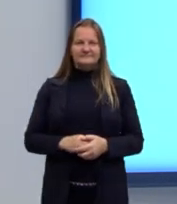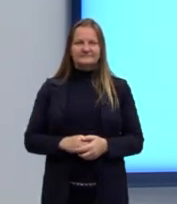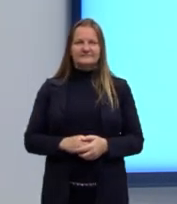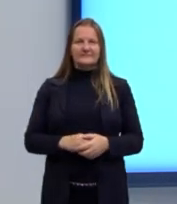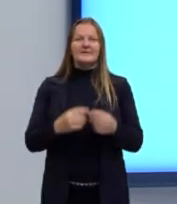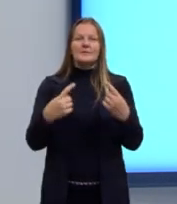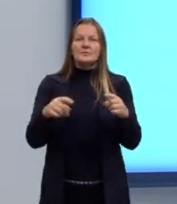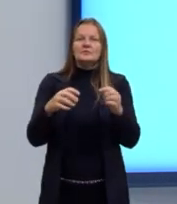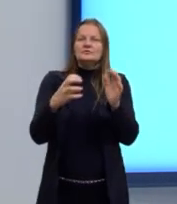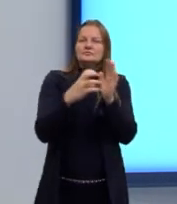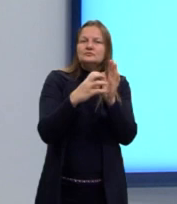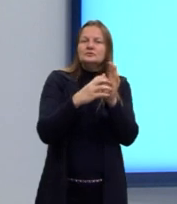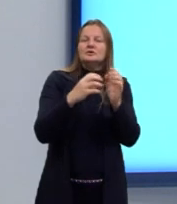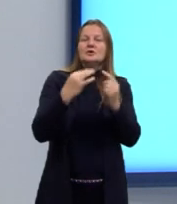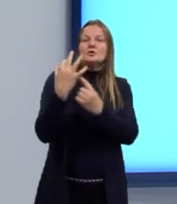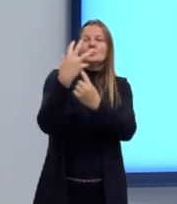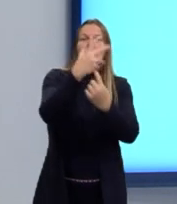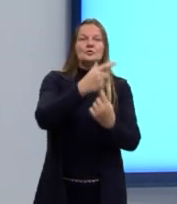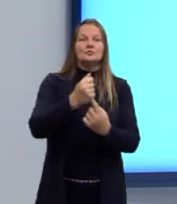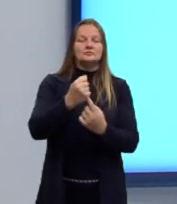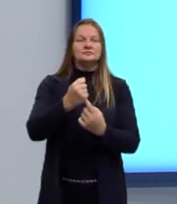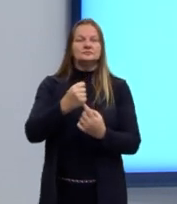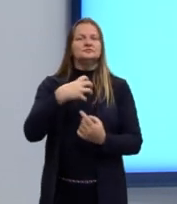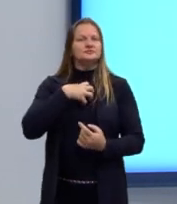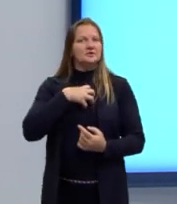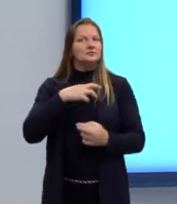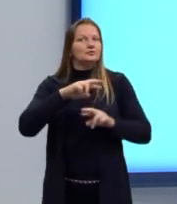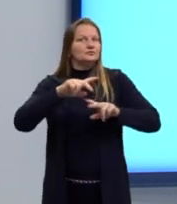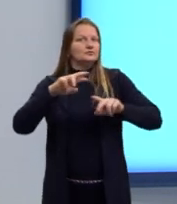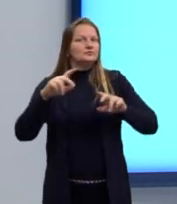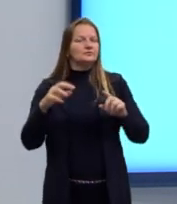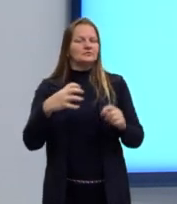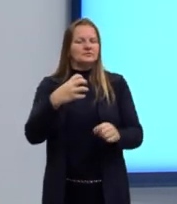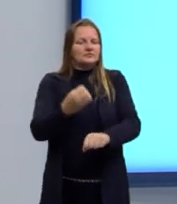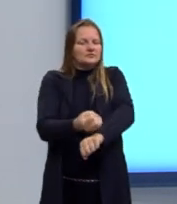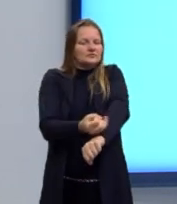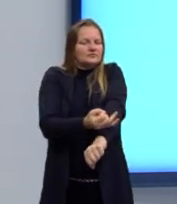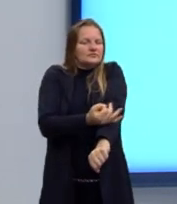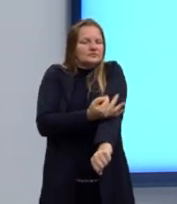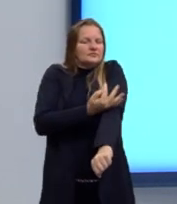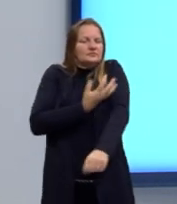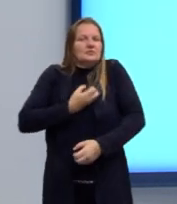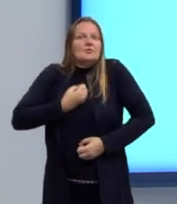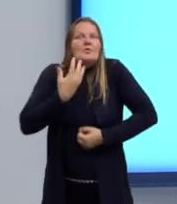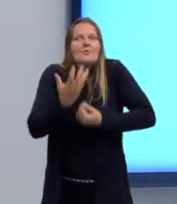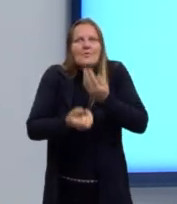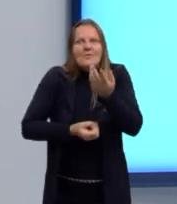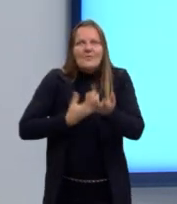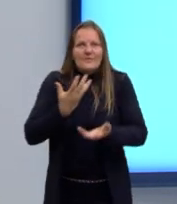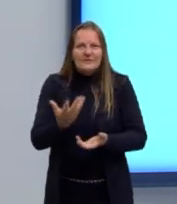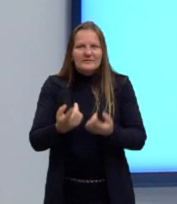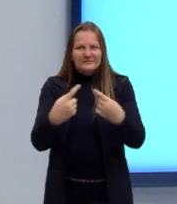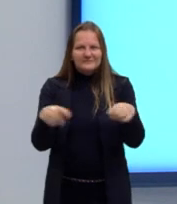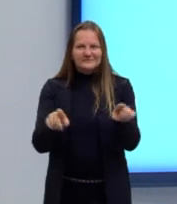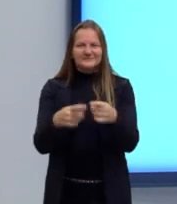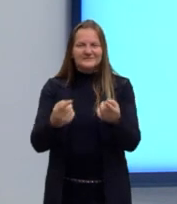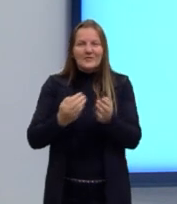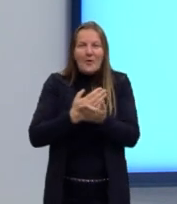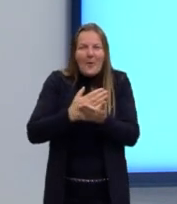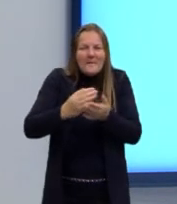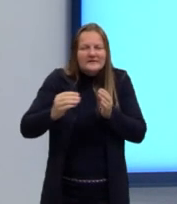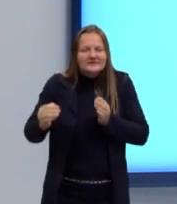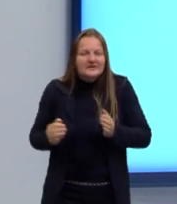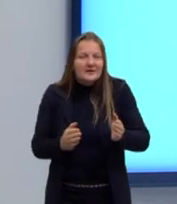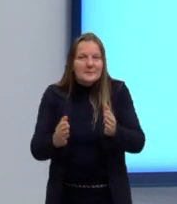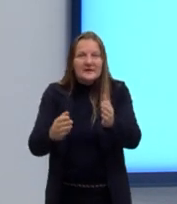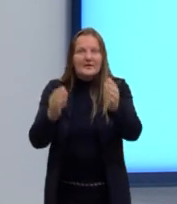como formas artísticas de expressão de sentimentos e a partir daí que a gente começa essa caminhada